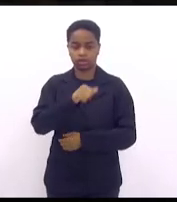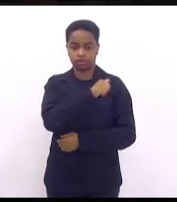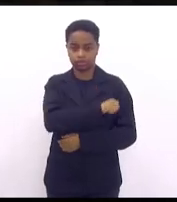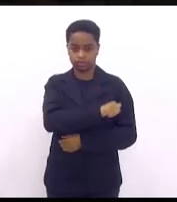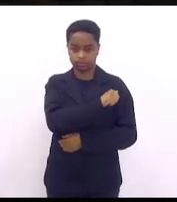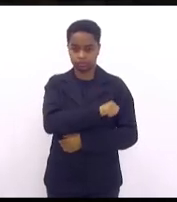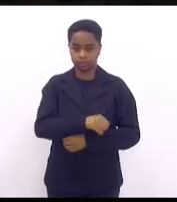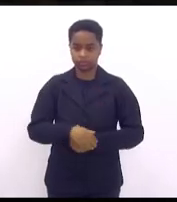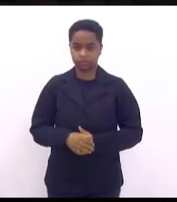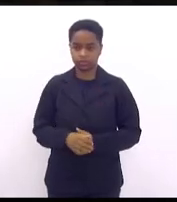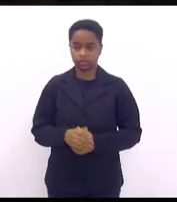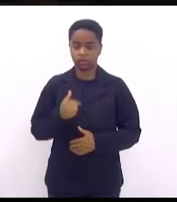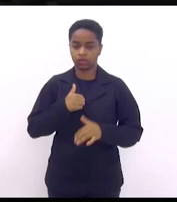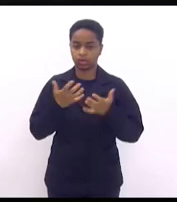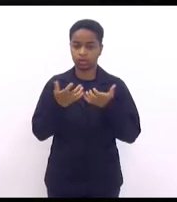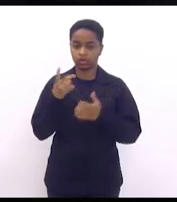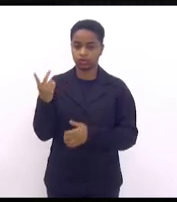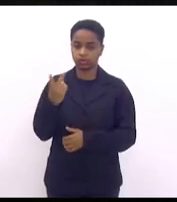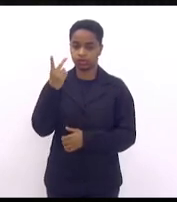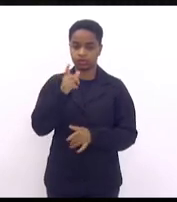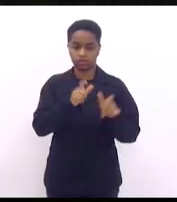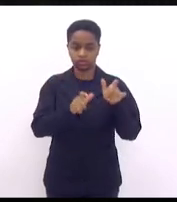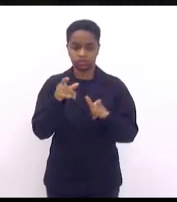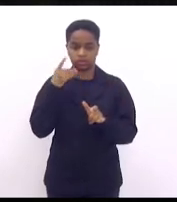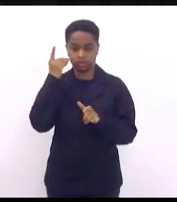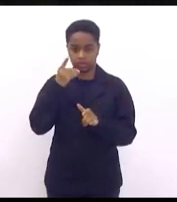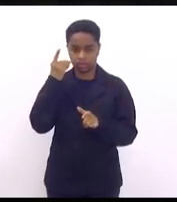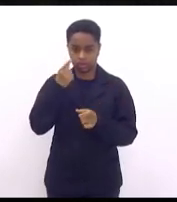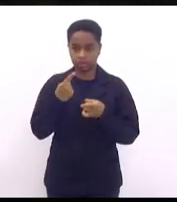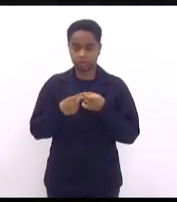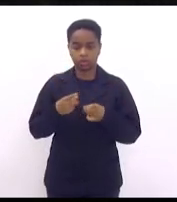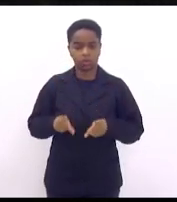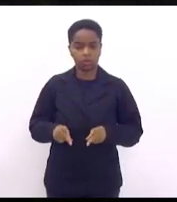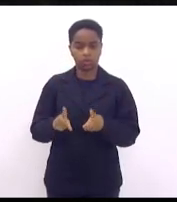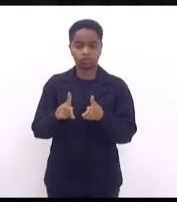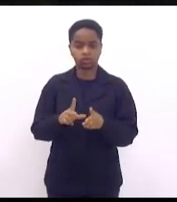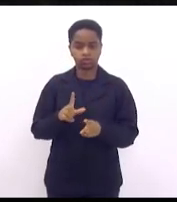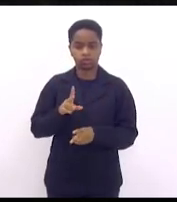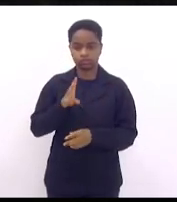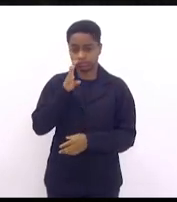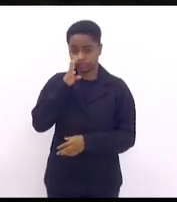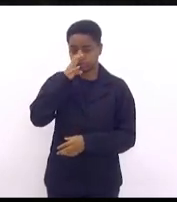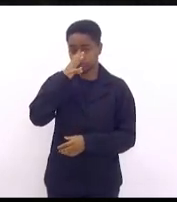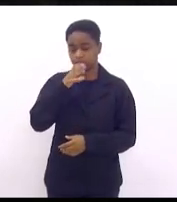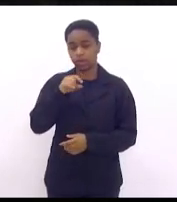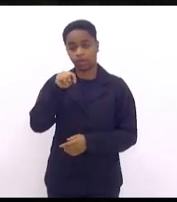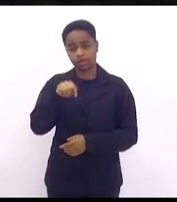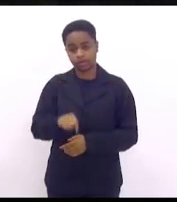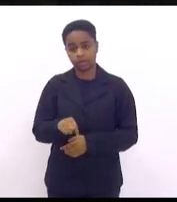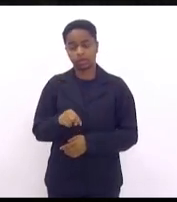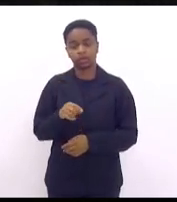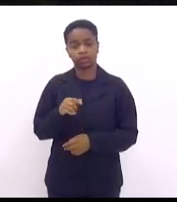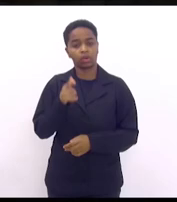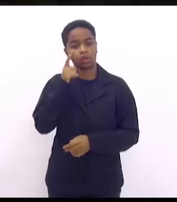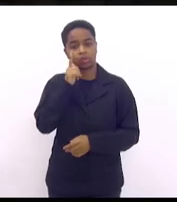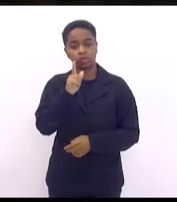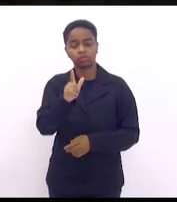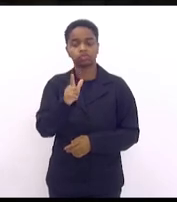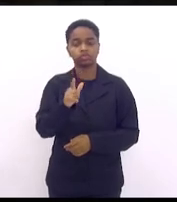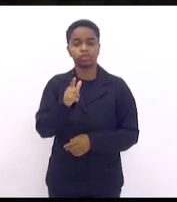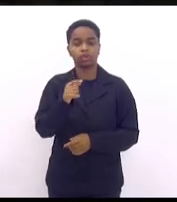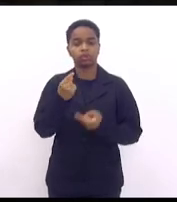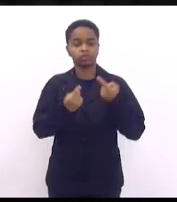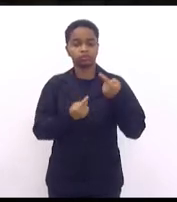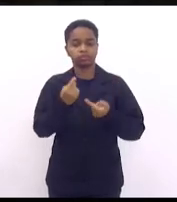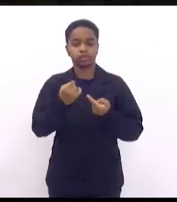Janeiro, queria valorizar os deputados e deputadas que seguem firme aqui, fazendo uma prospecção